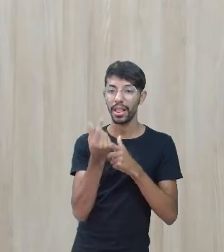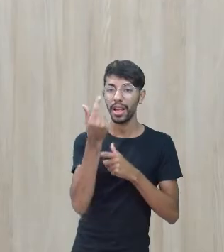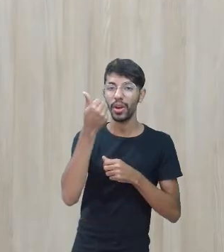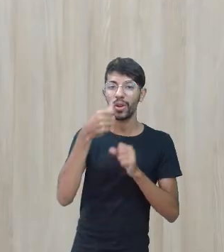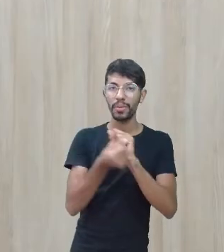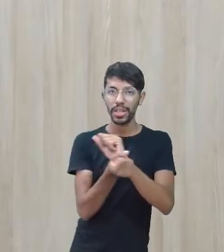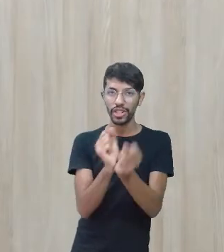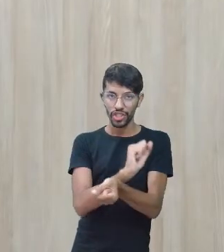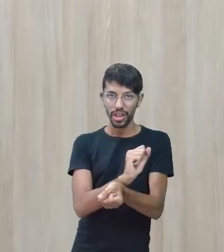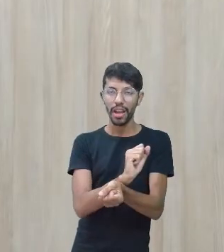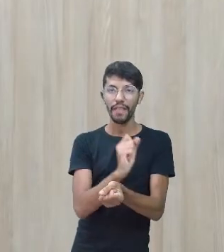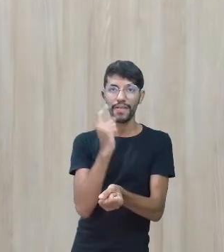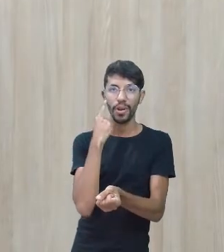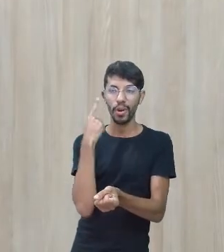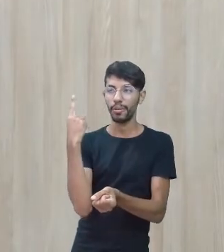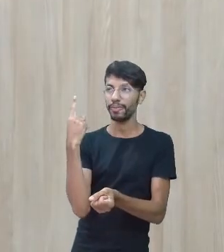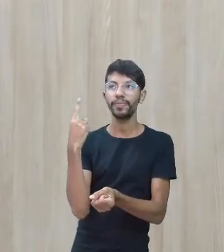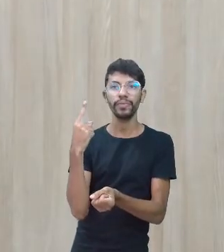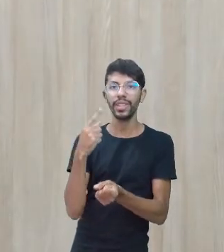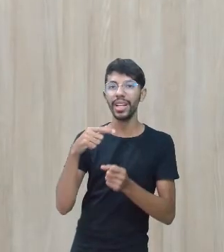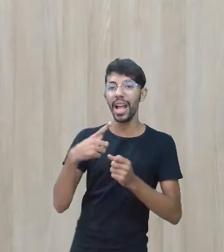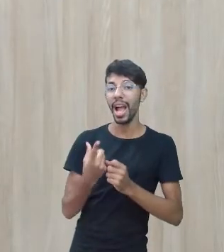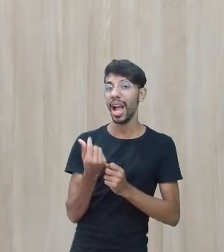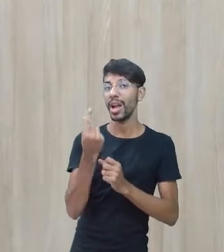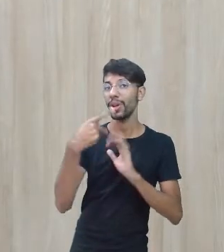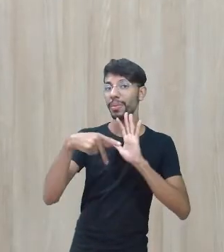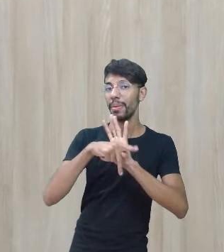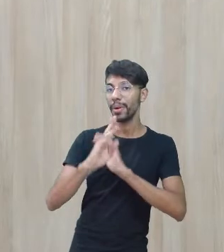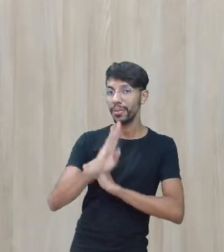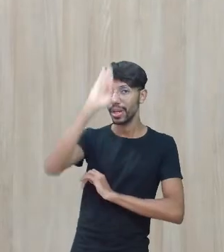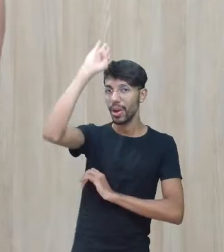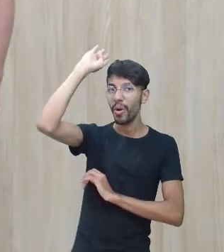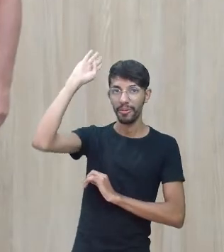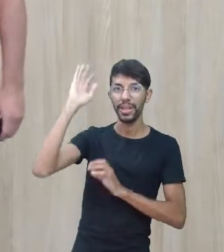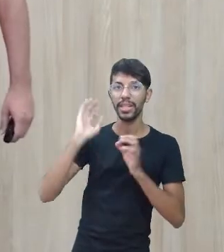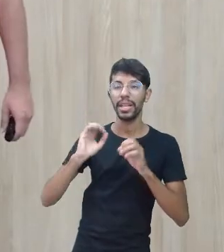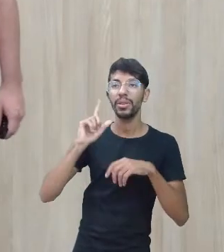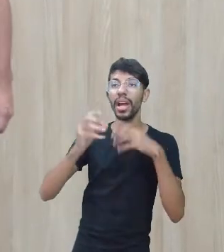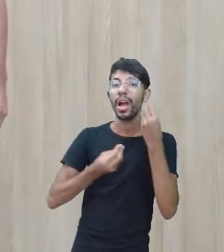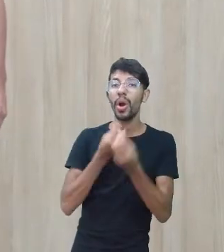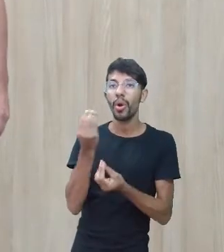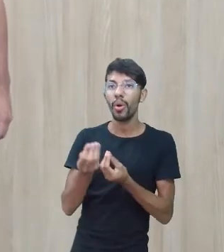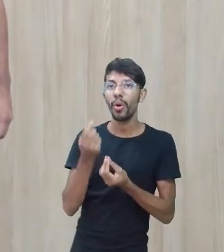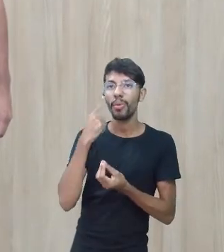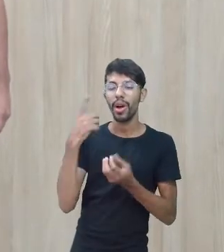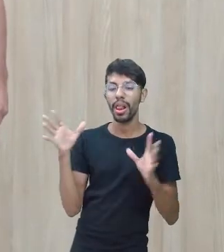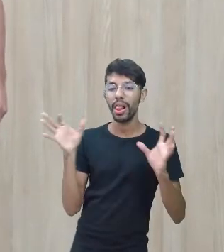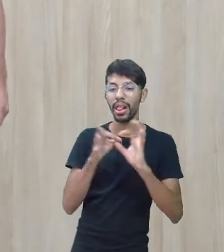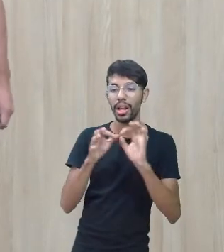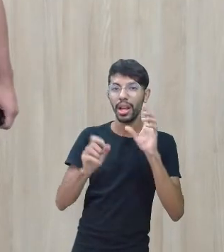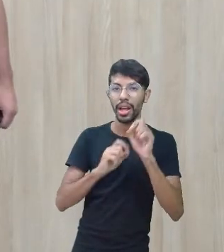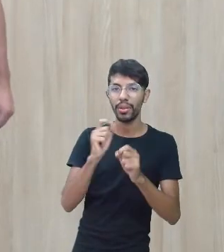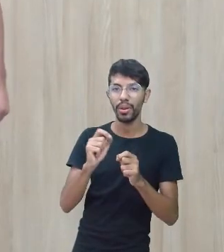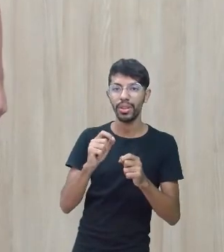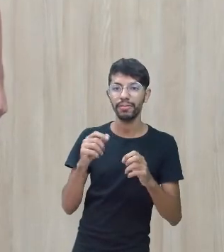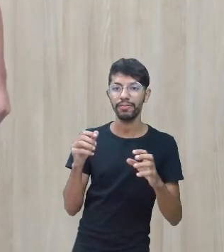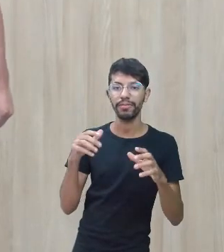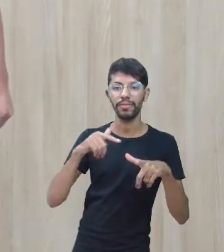já salientei o seguinte, que a economia romana, ela era, sobretudo, baseada num trabalho